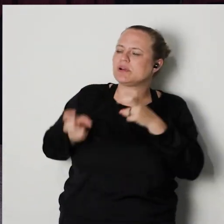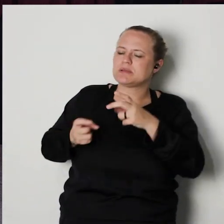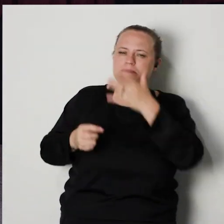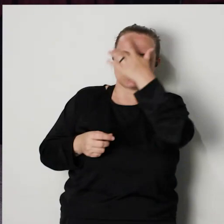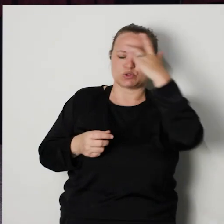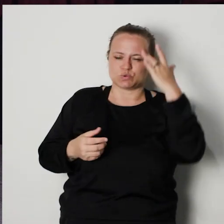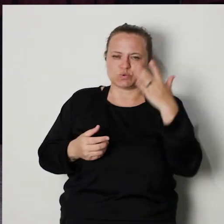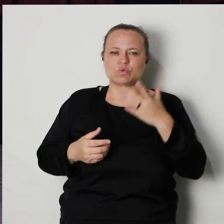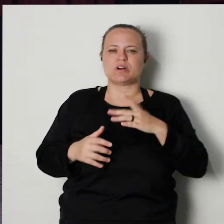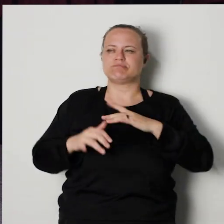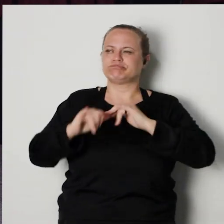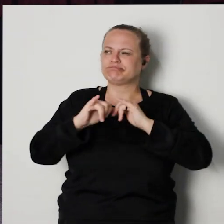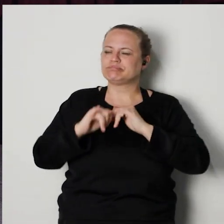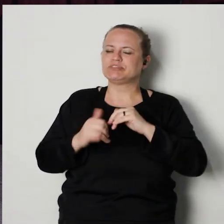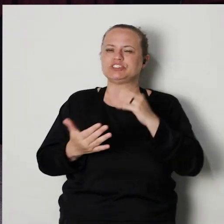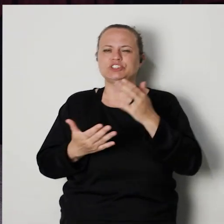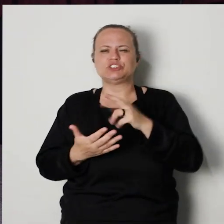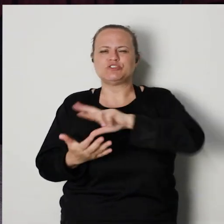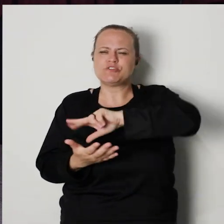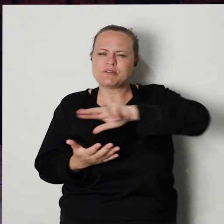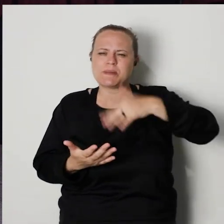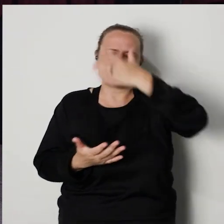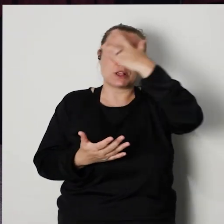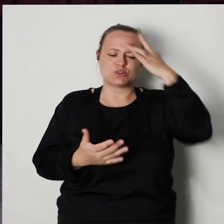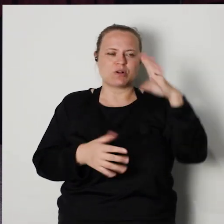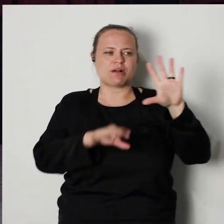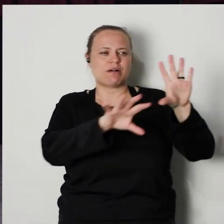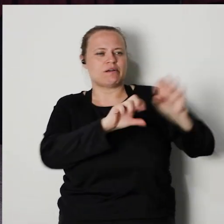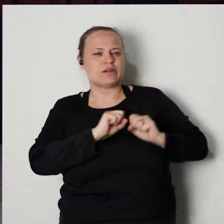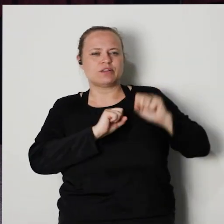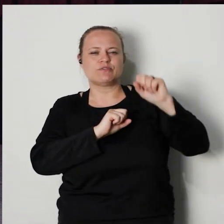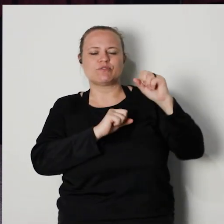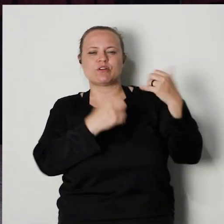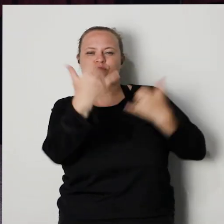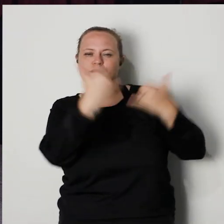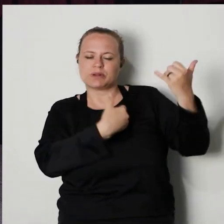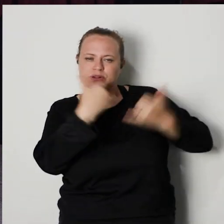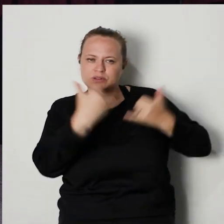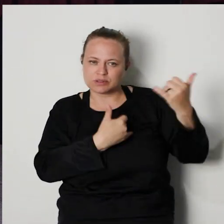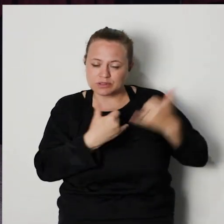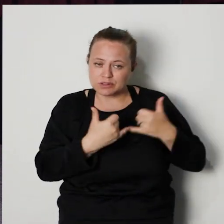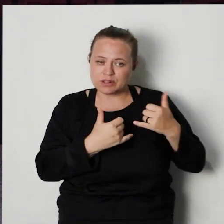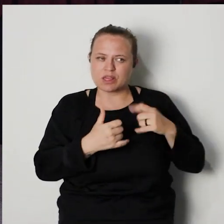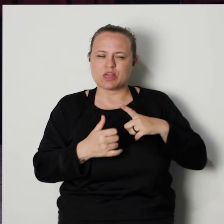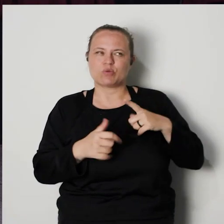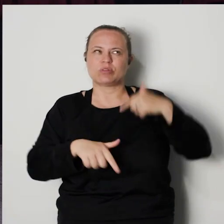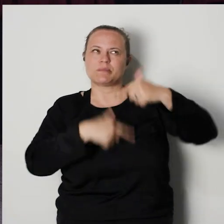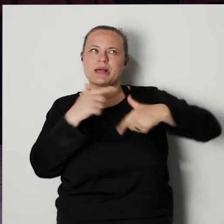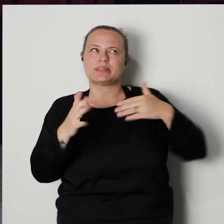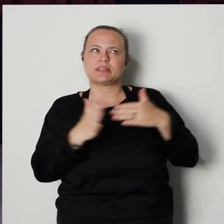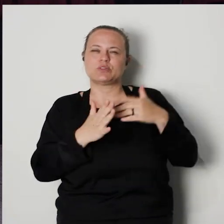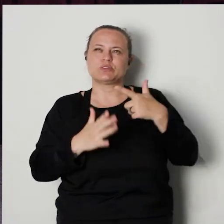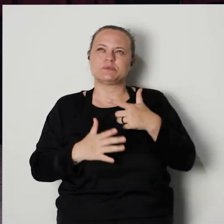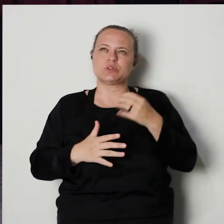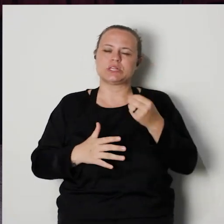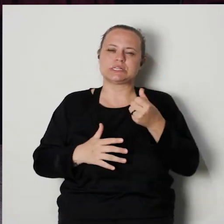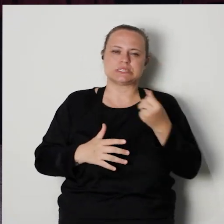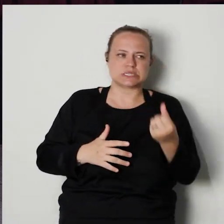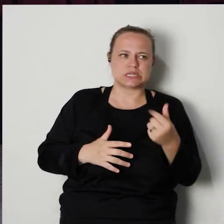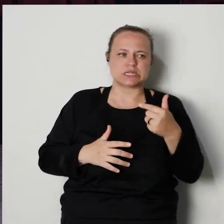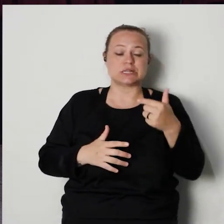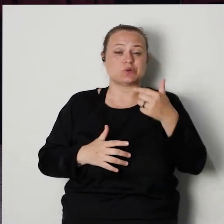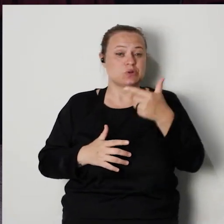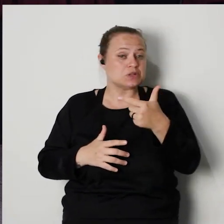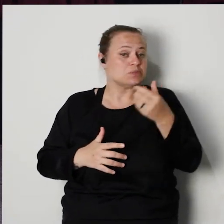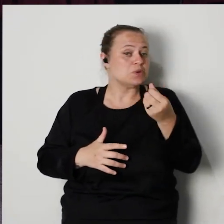da produção desses materiais, eu observei assim, várias pessoas receberam formação e